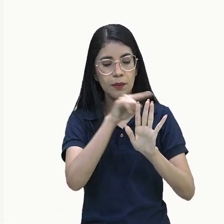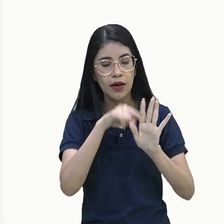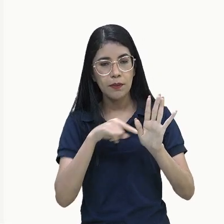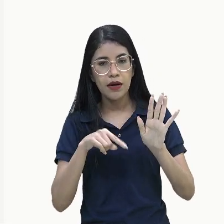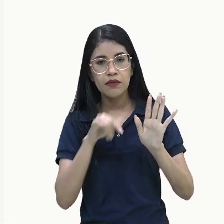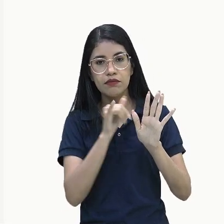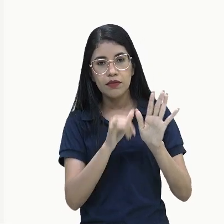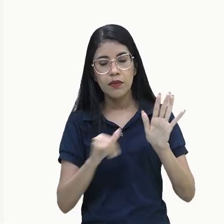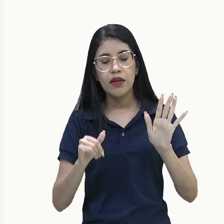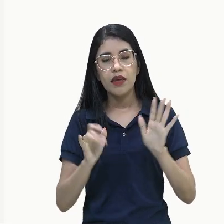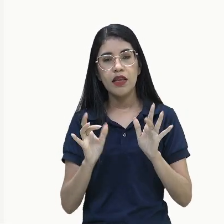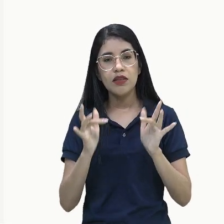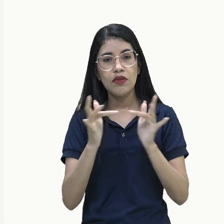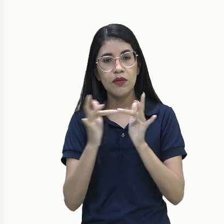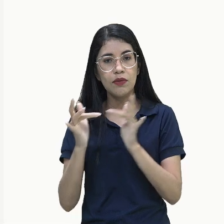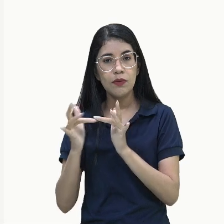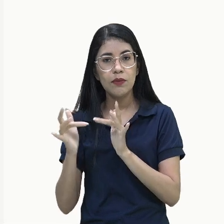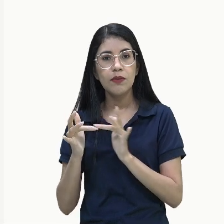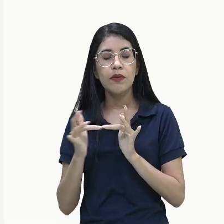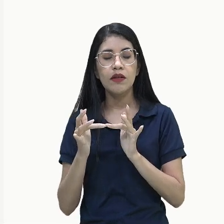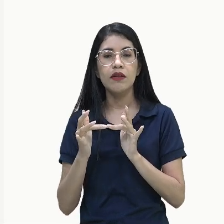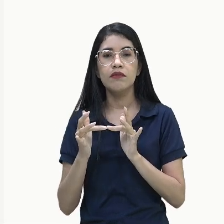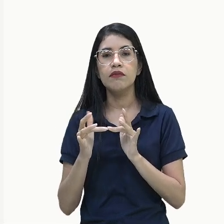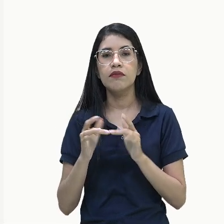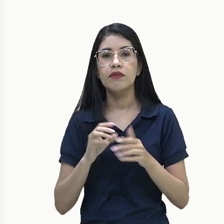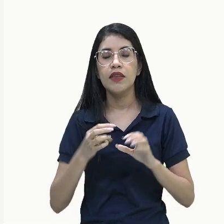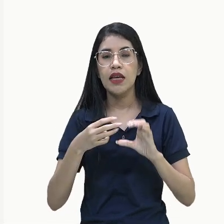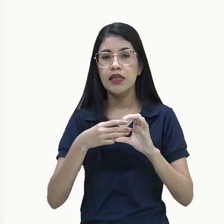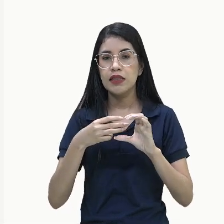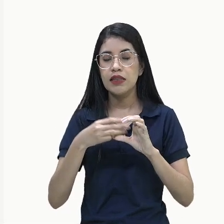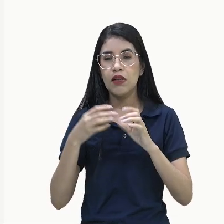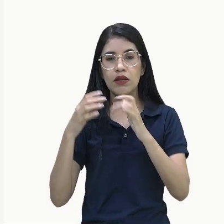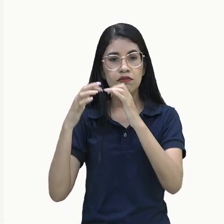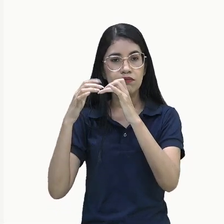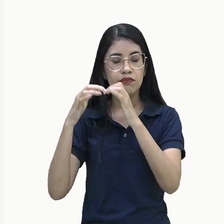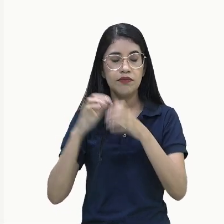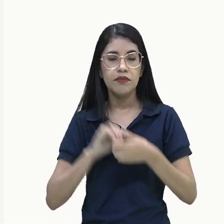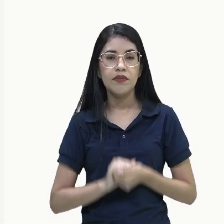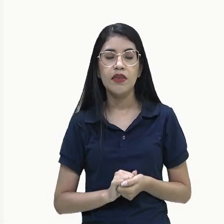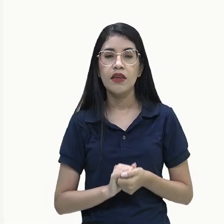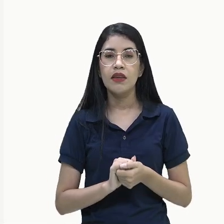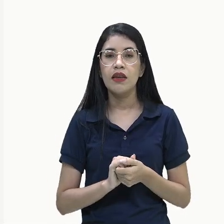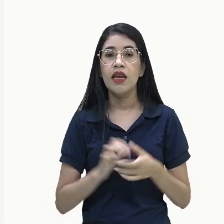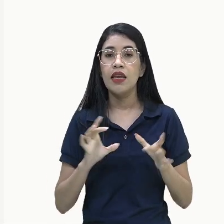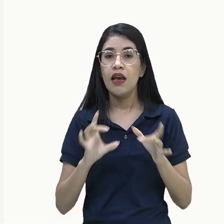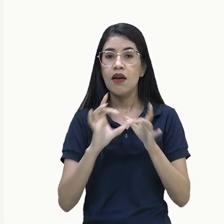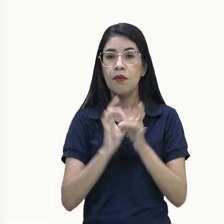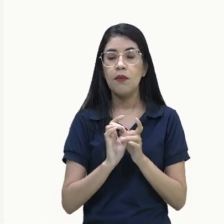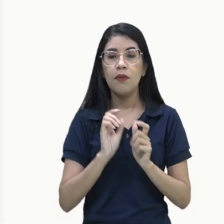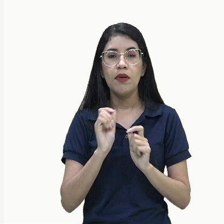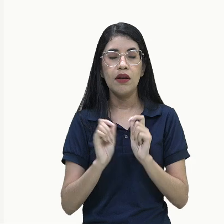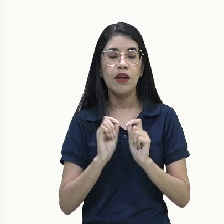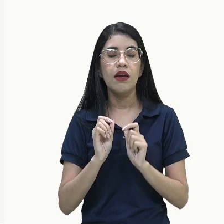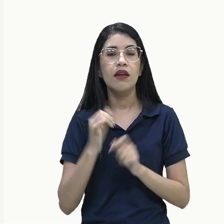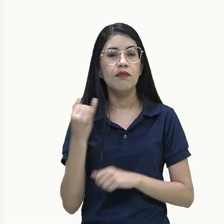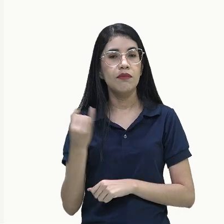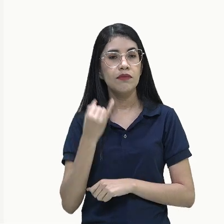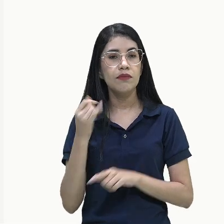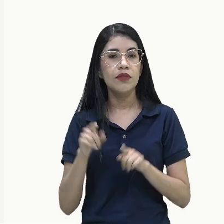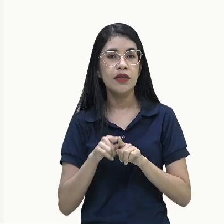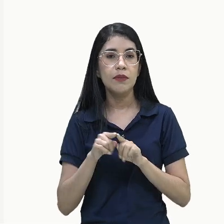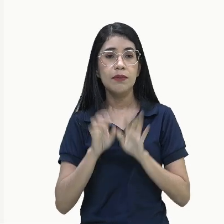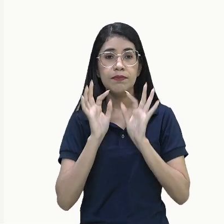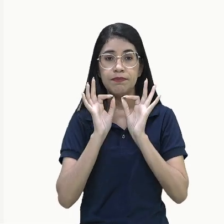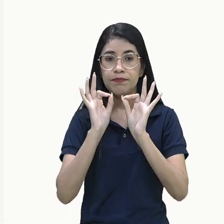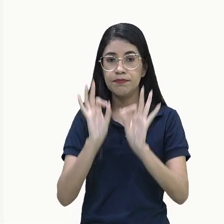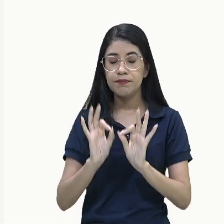permite a comunicação entre as células nervosas. E essa comunicação ela é fundamental. Preste atenção,